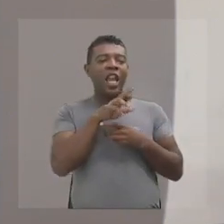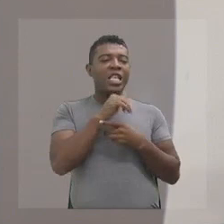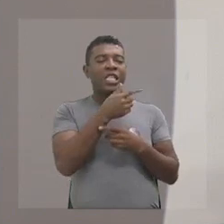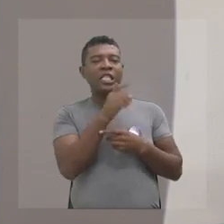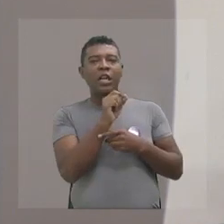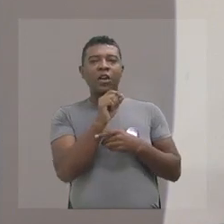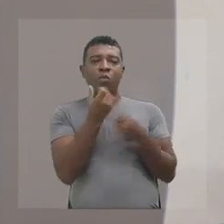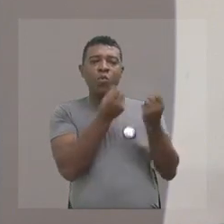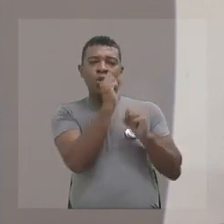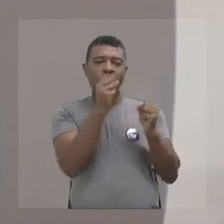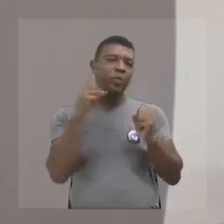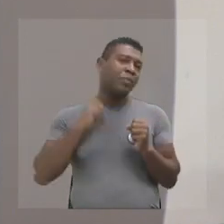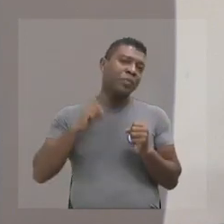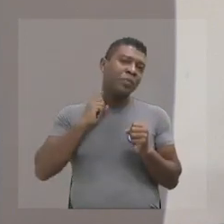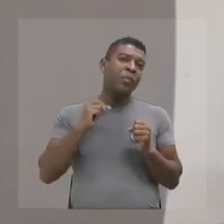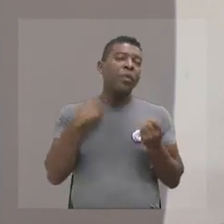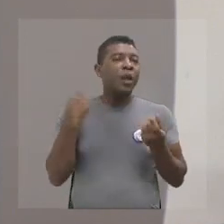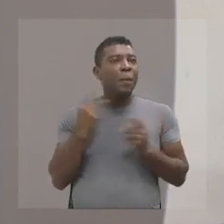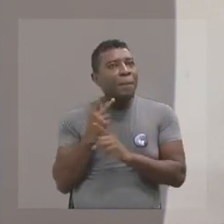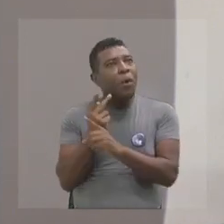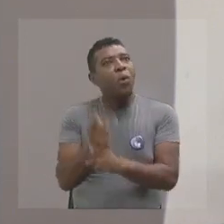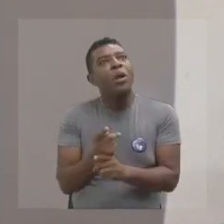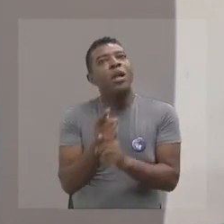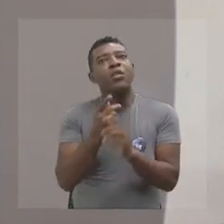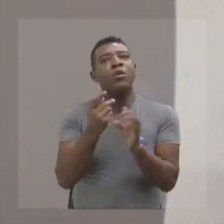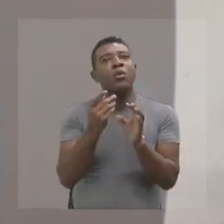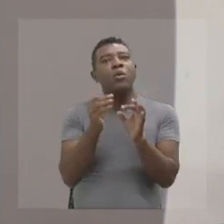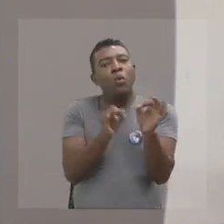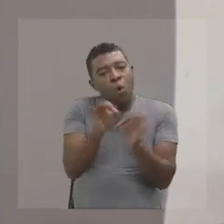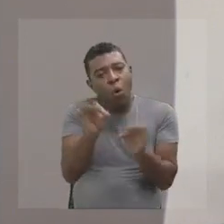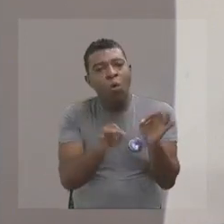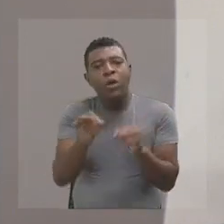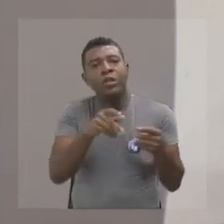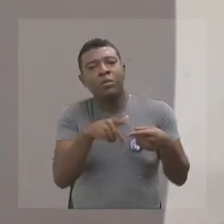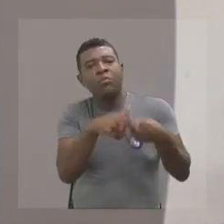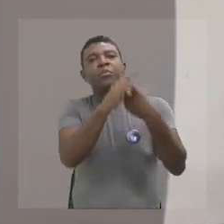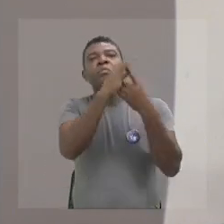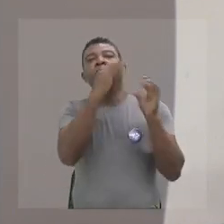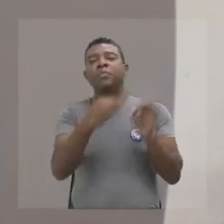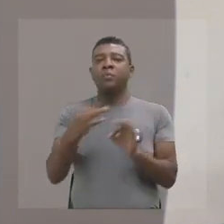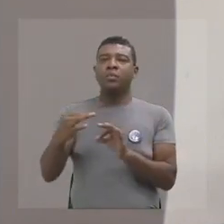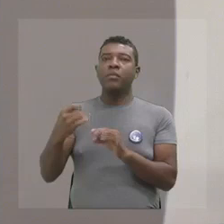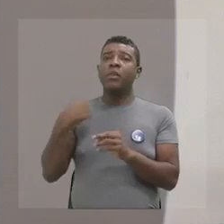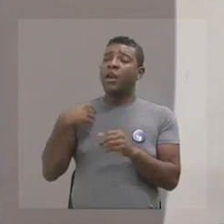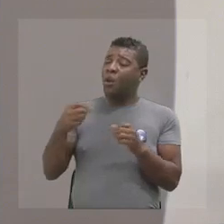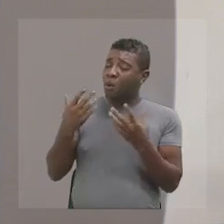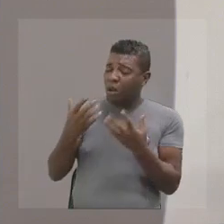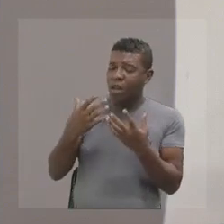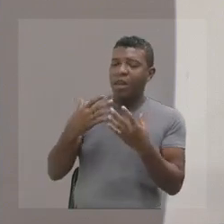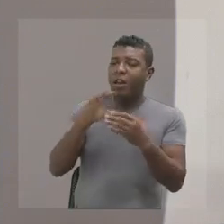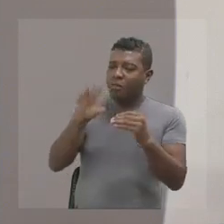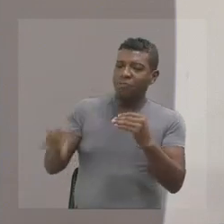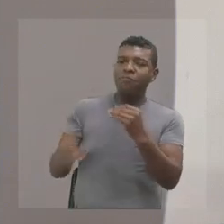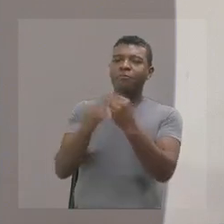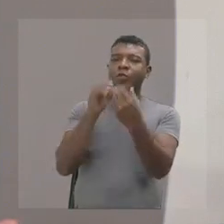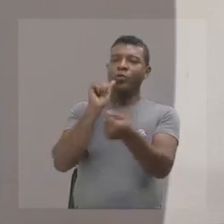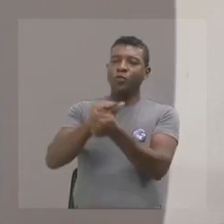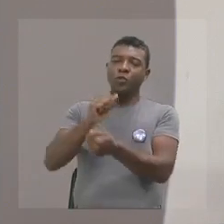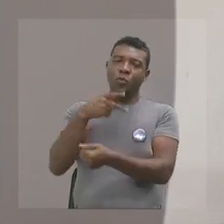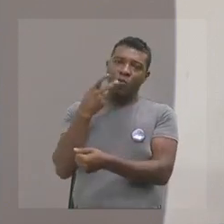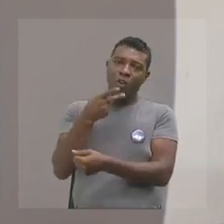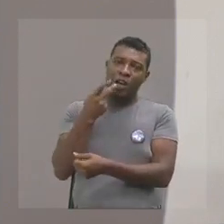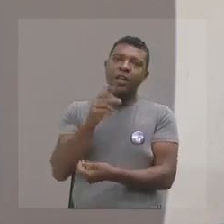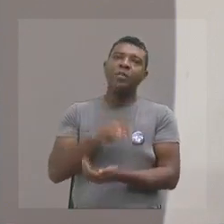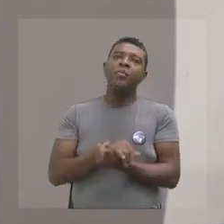essa orientação a regularização E aí deputada eu queria né fazer coroa a sua fala porque em